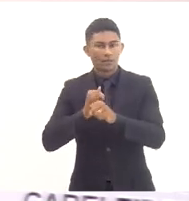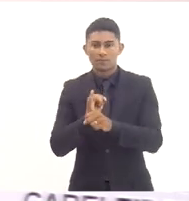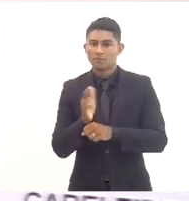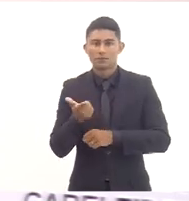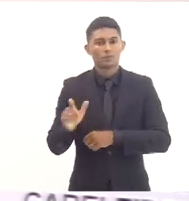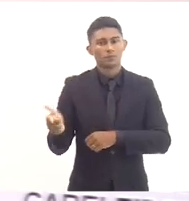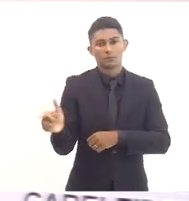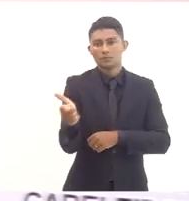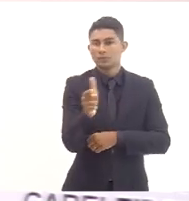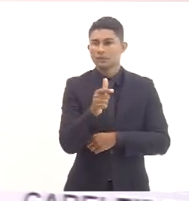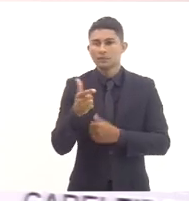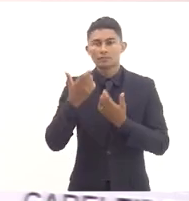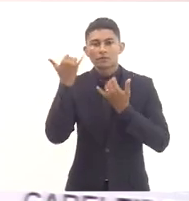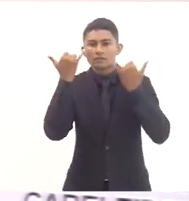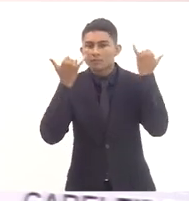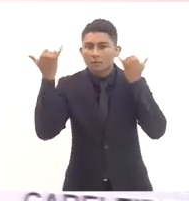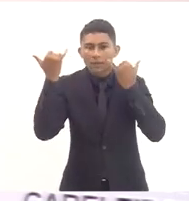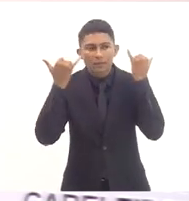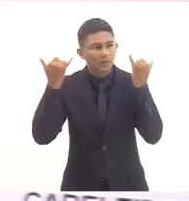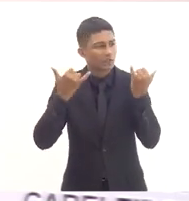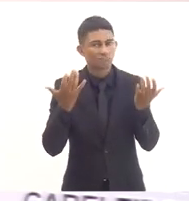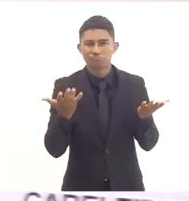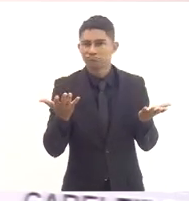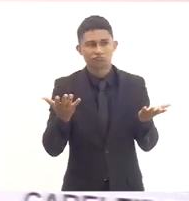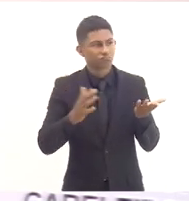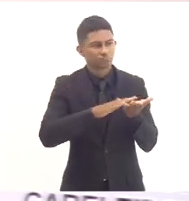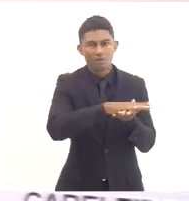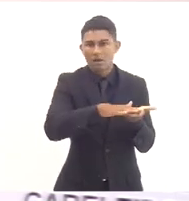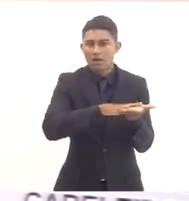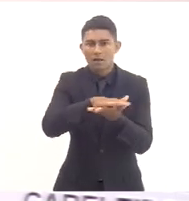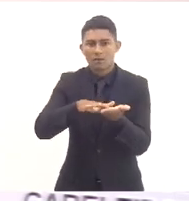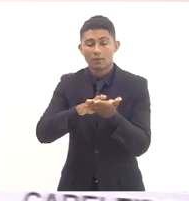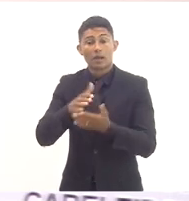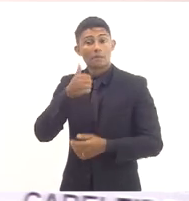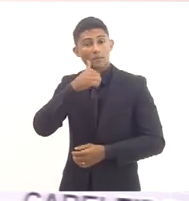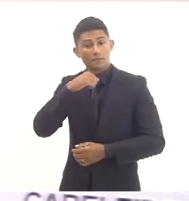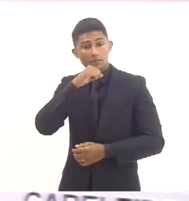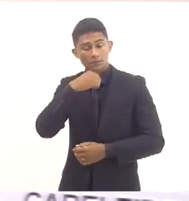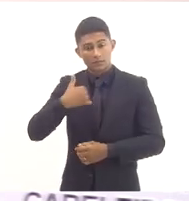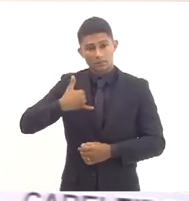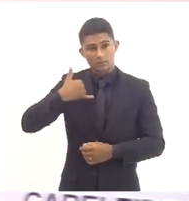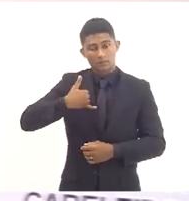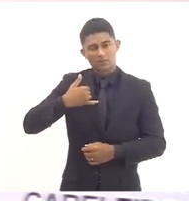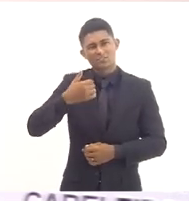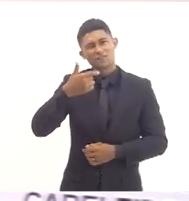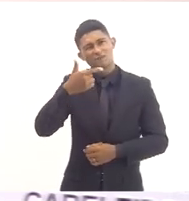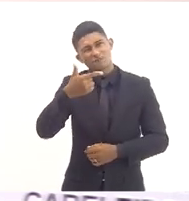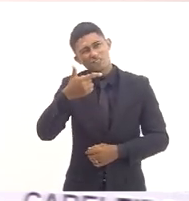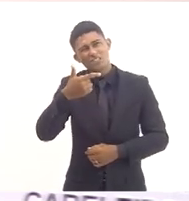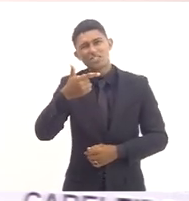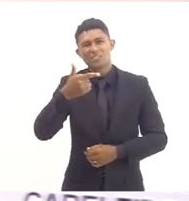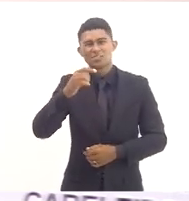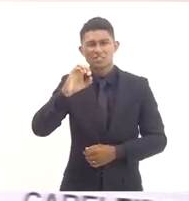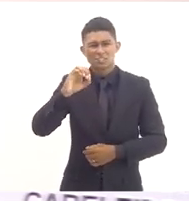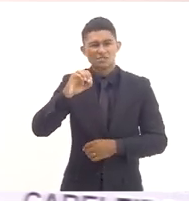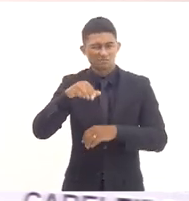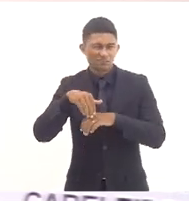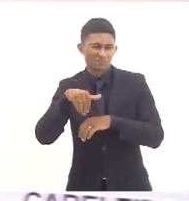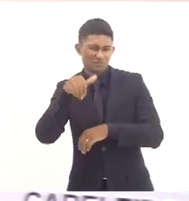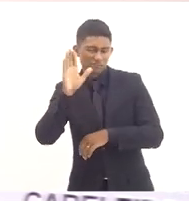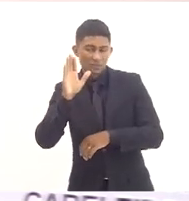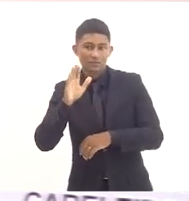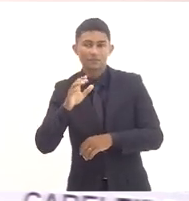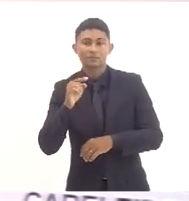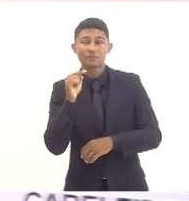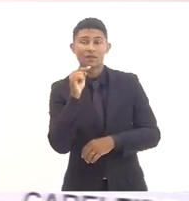nós não temos informação a nada e minha mãe que tinha 20 e Poucos Anos sequer pode ver o filho